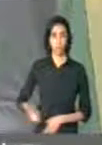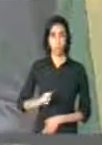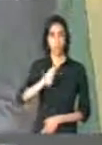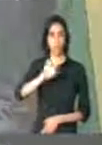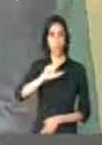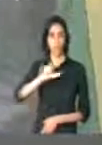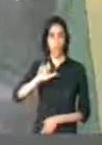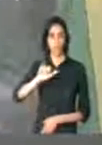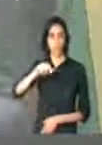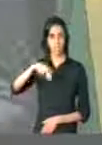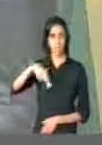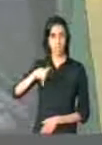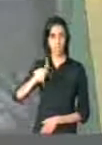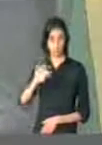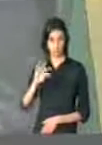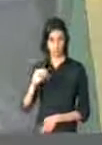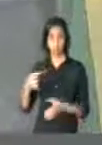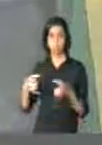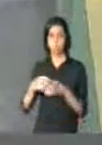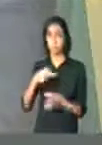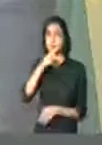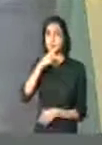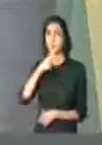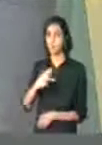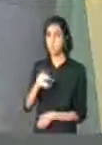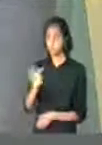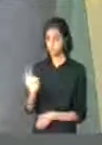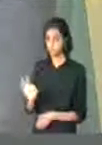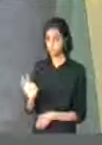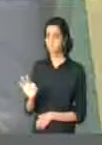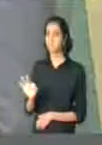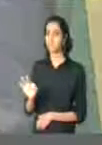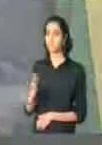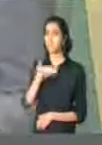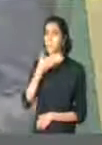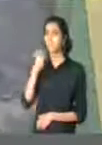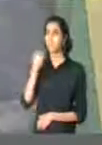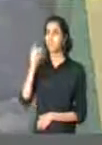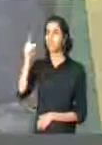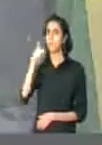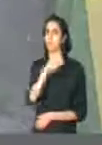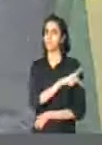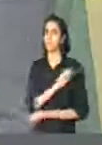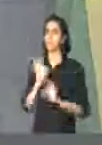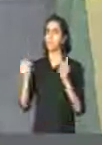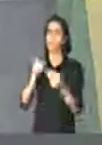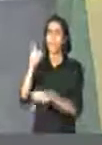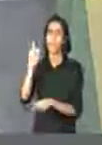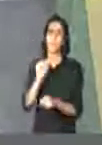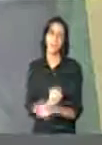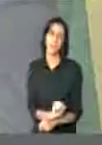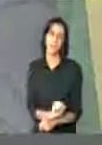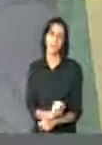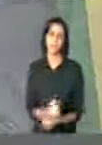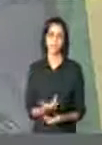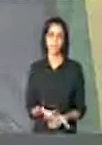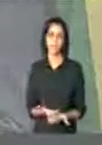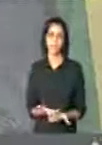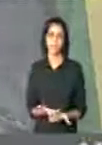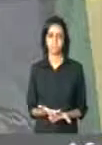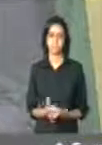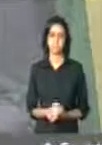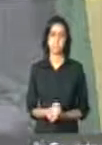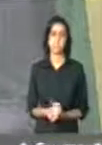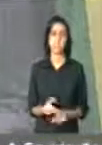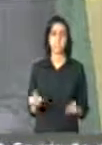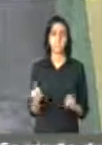Dias, que é do Partido dos Trabalhadores, tire o Estado do Piauí da inércia e que tire também esse